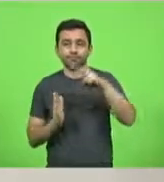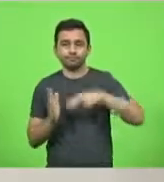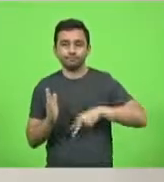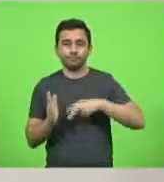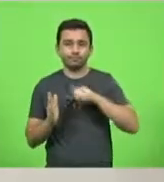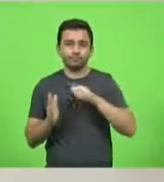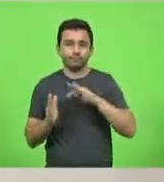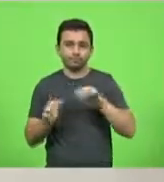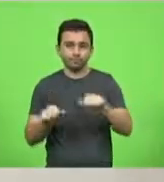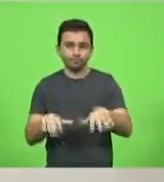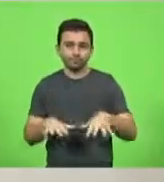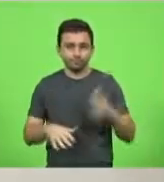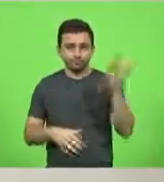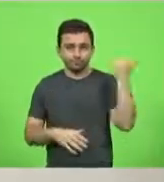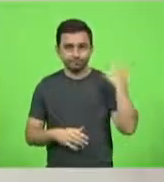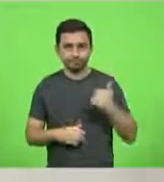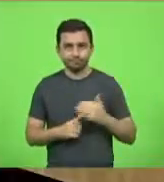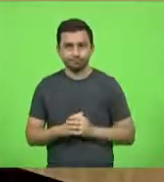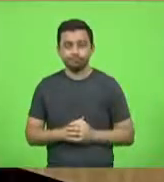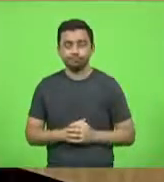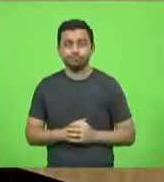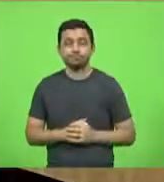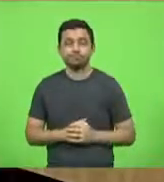atas das últimas sessões.